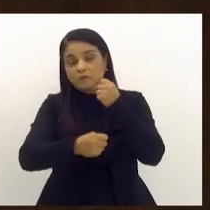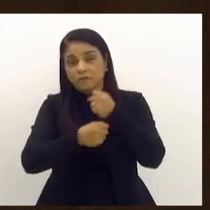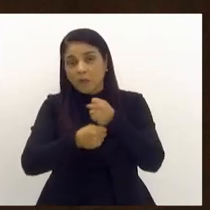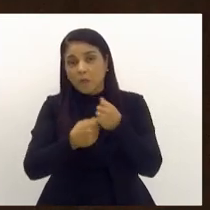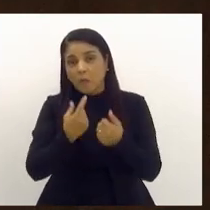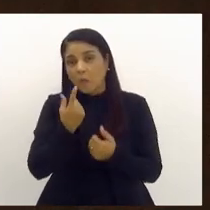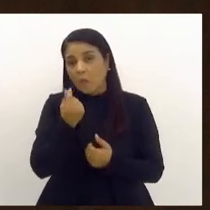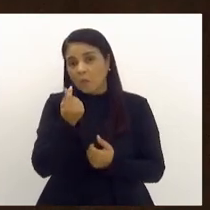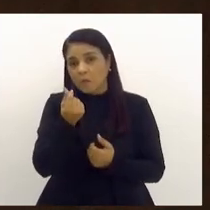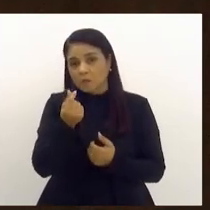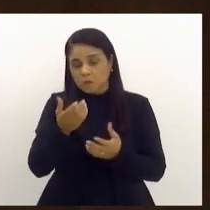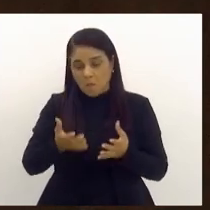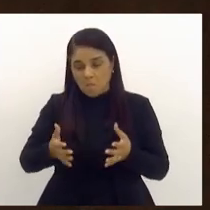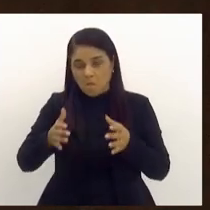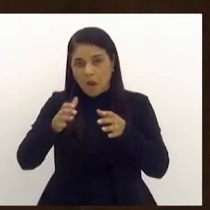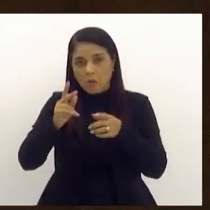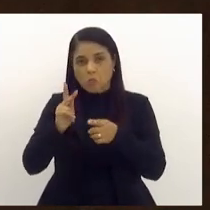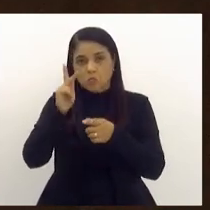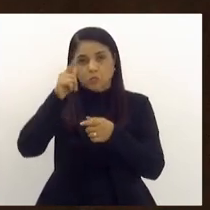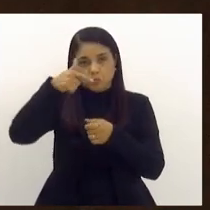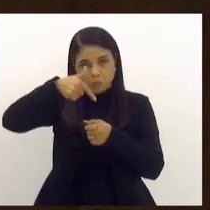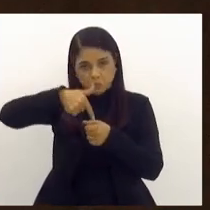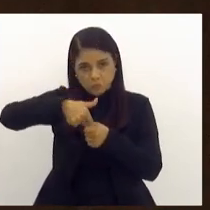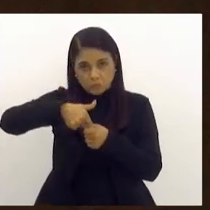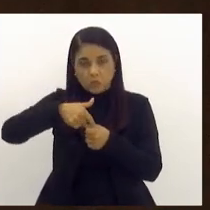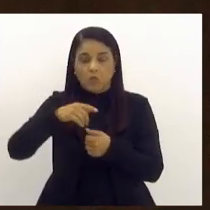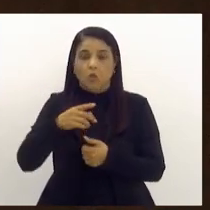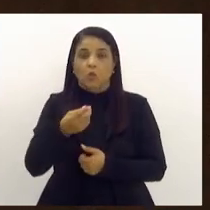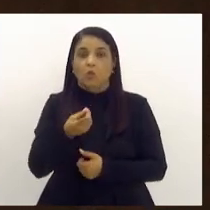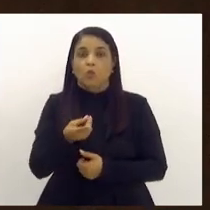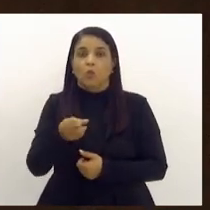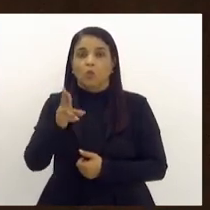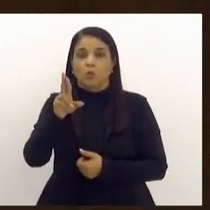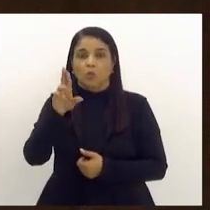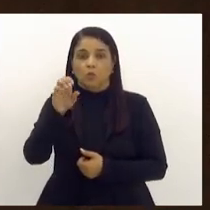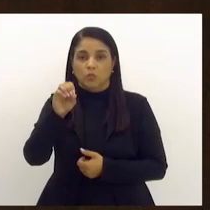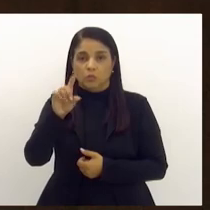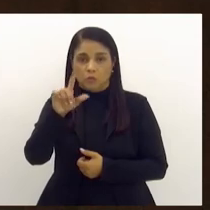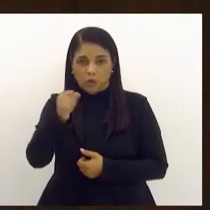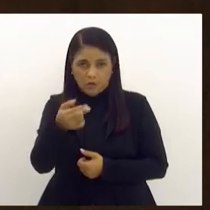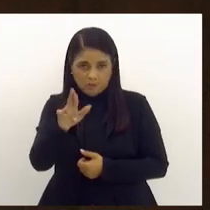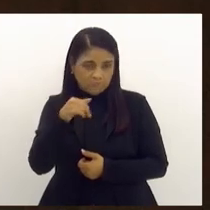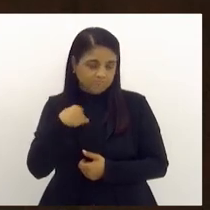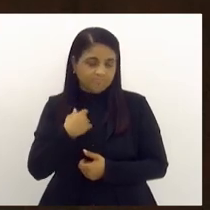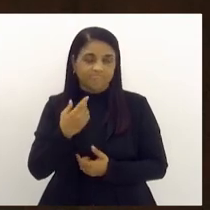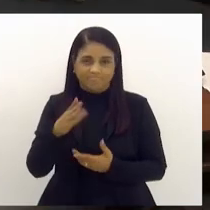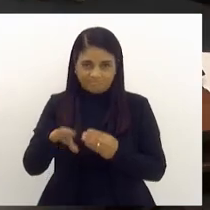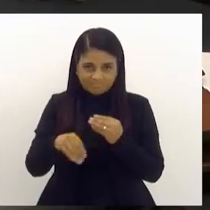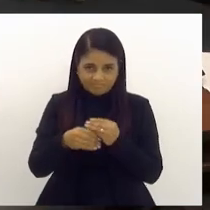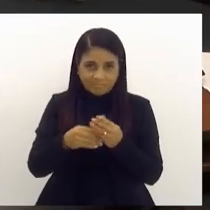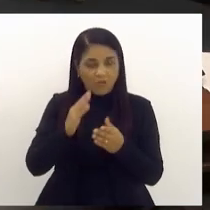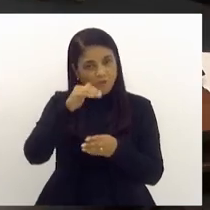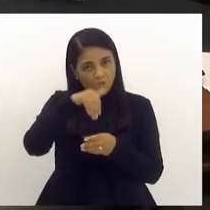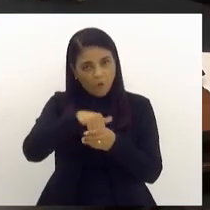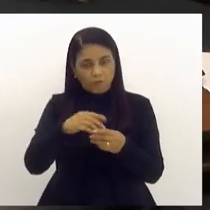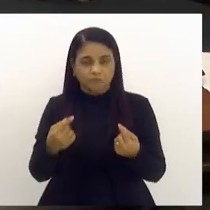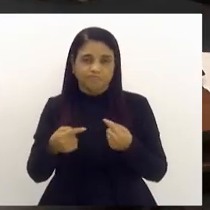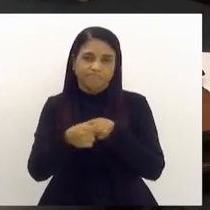do barril e o dólar. Então, era só um adendo à sua fala. Obrigado. Também votamos